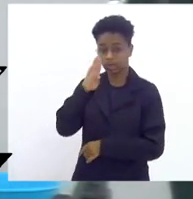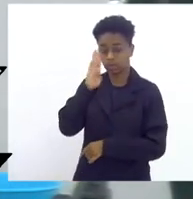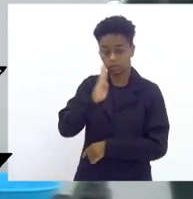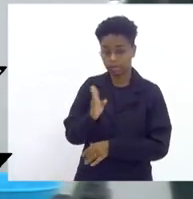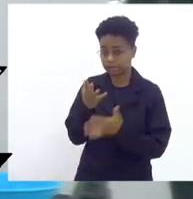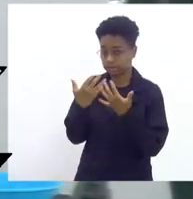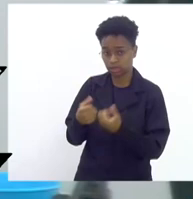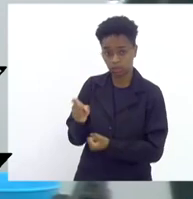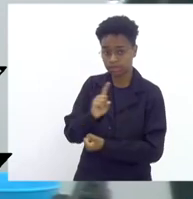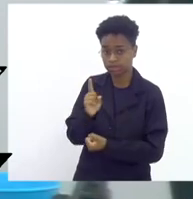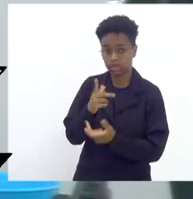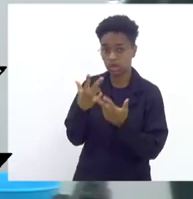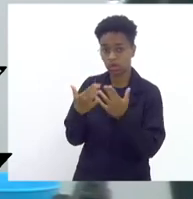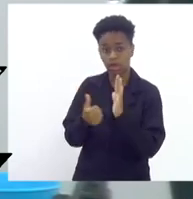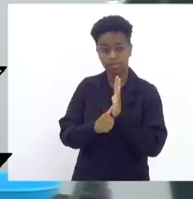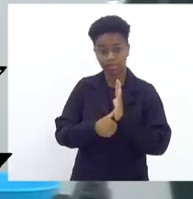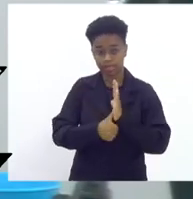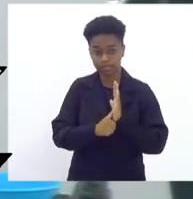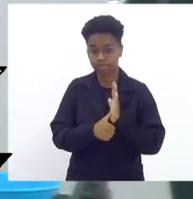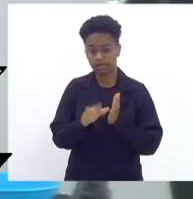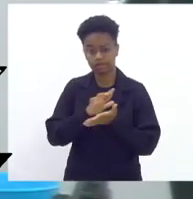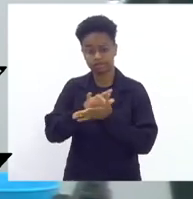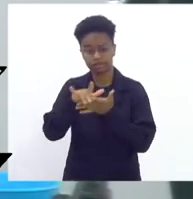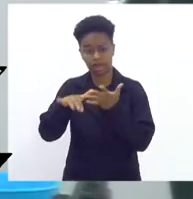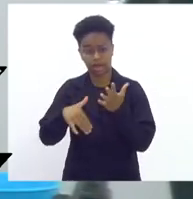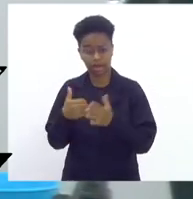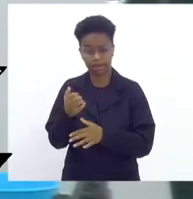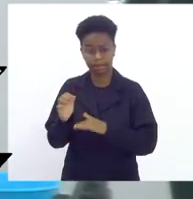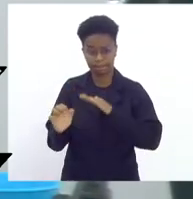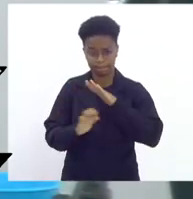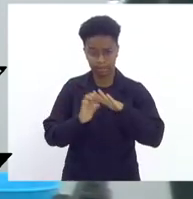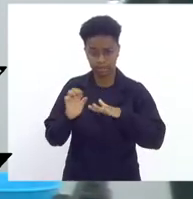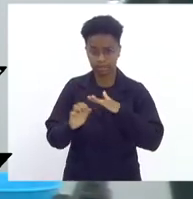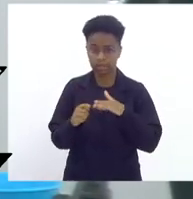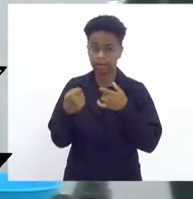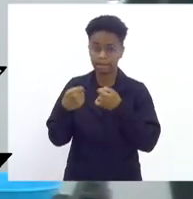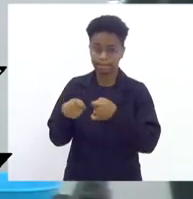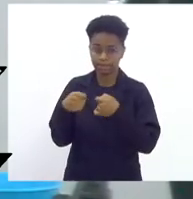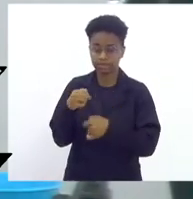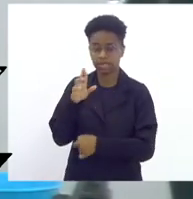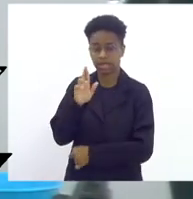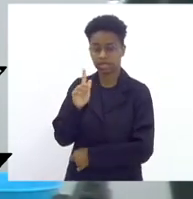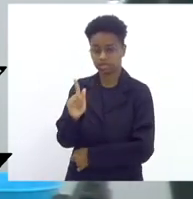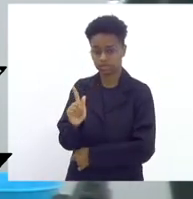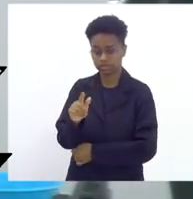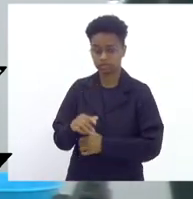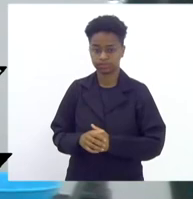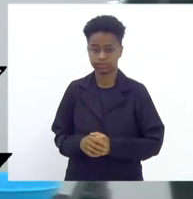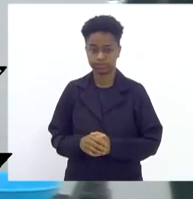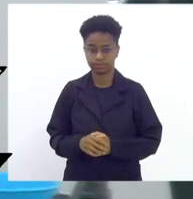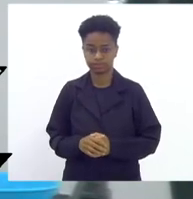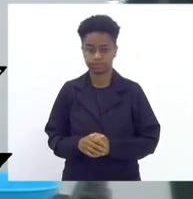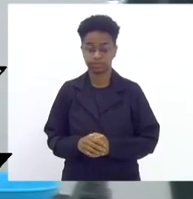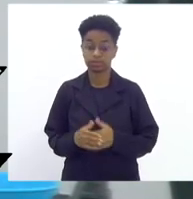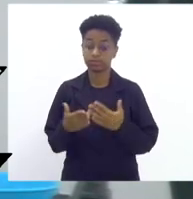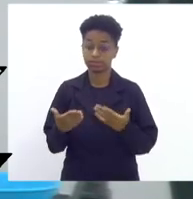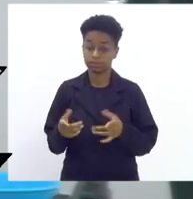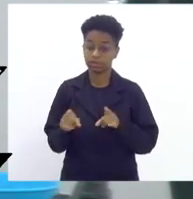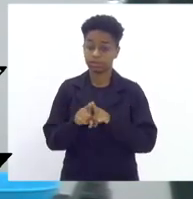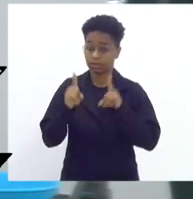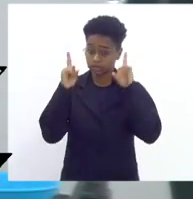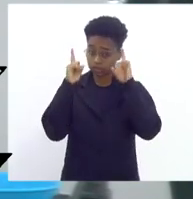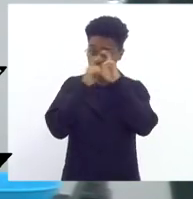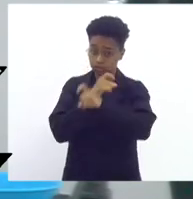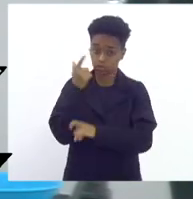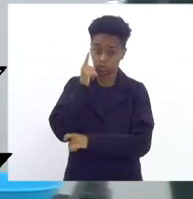documento de identidade em muitas empresas que demandava ou era de além da dificuldade de conseguir